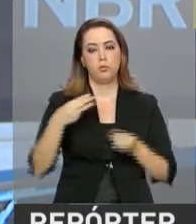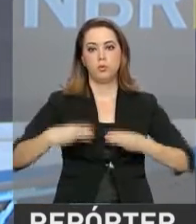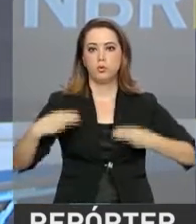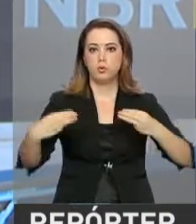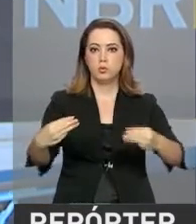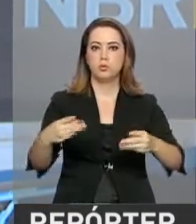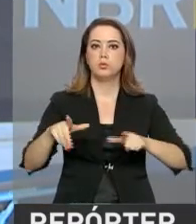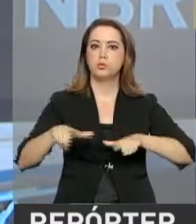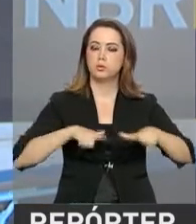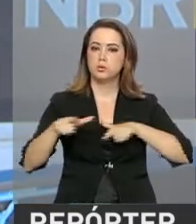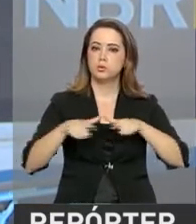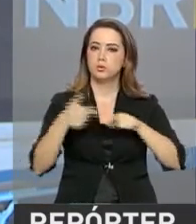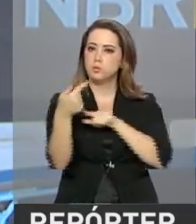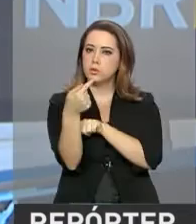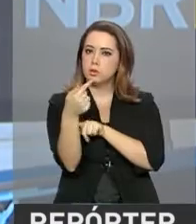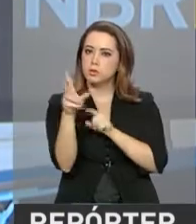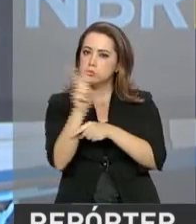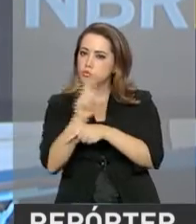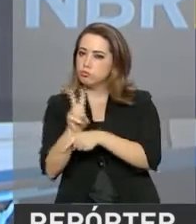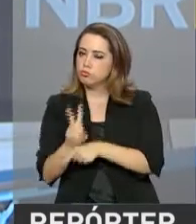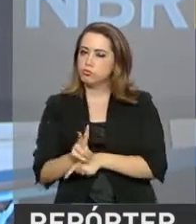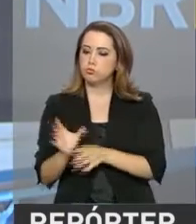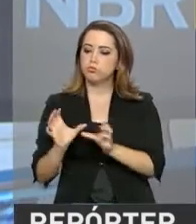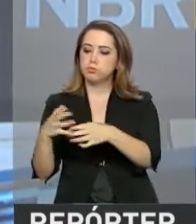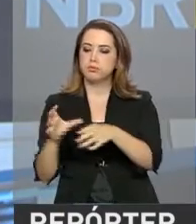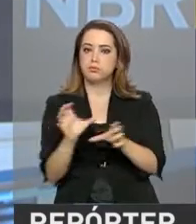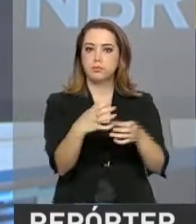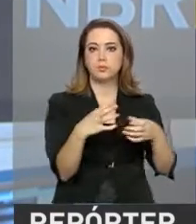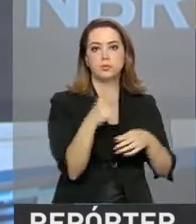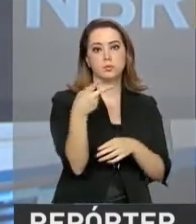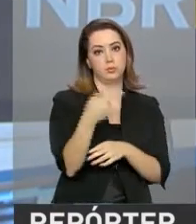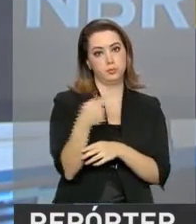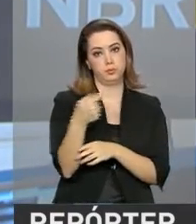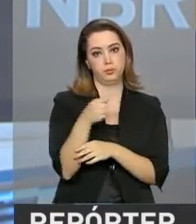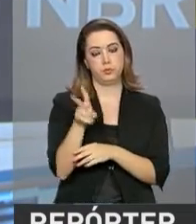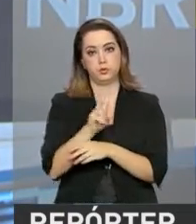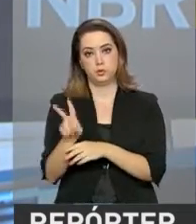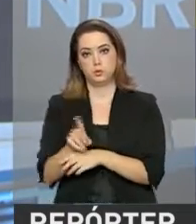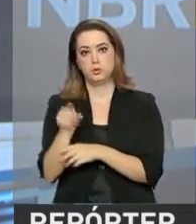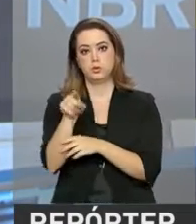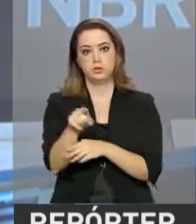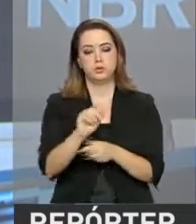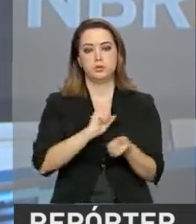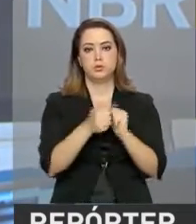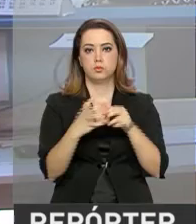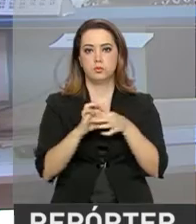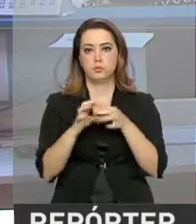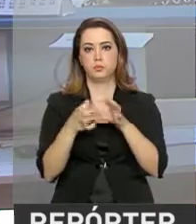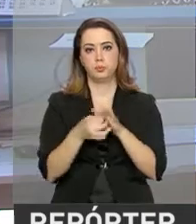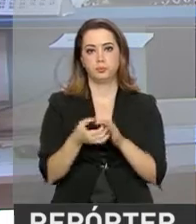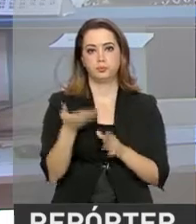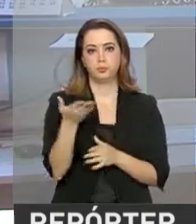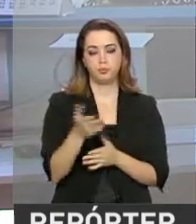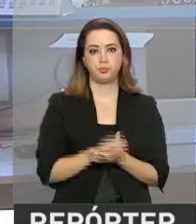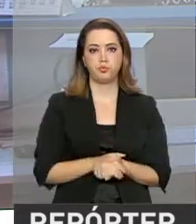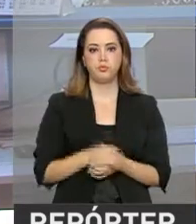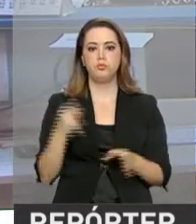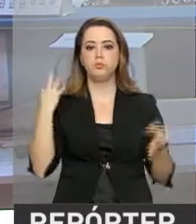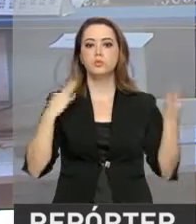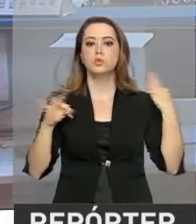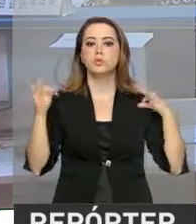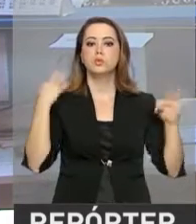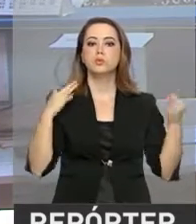mantém sete equipes de fiscalização permanentes no rio durante o período das olimpíadas e turistas